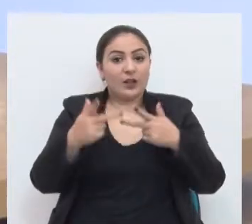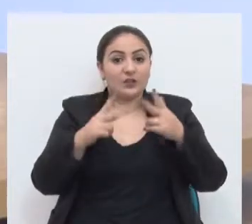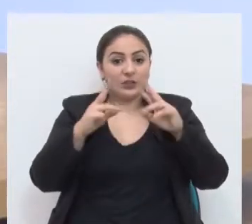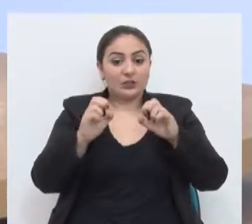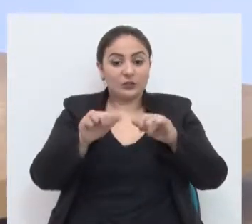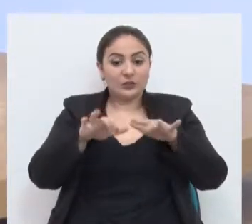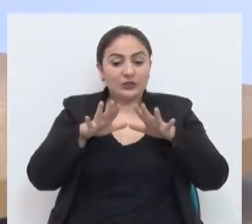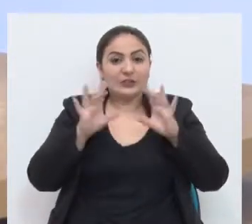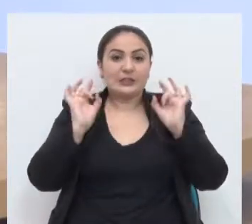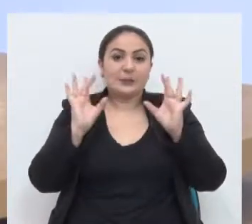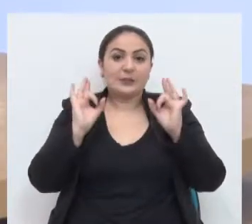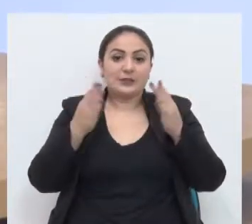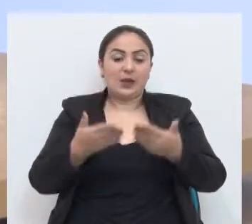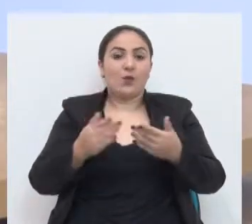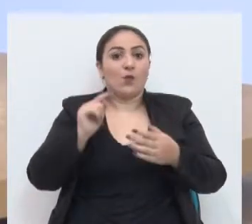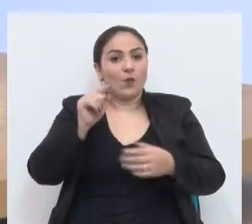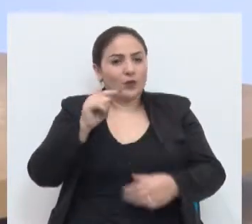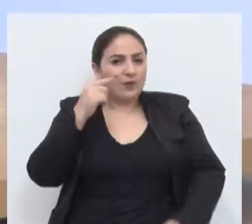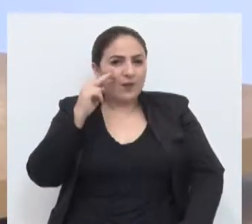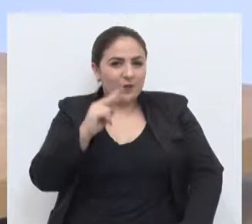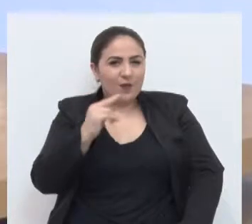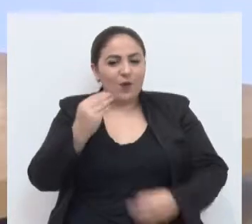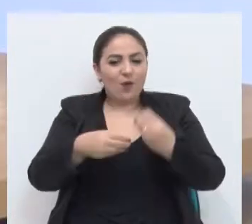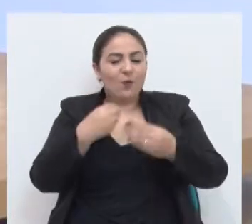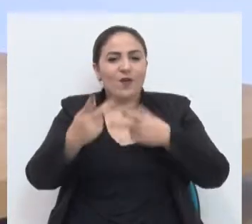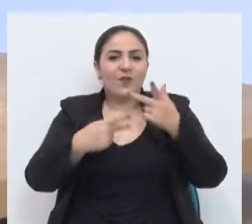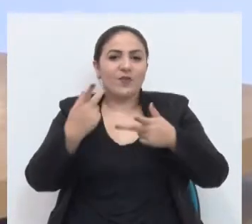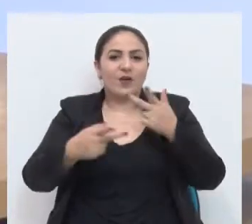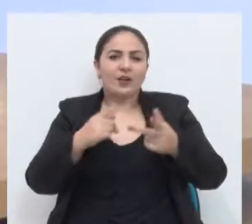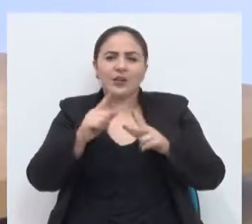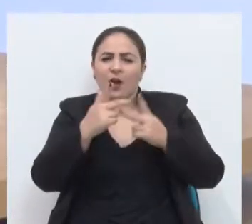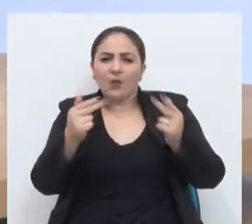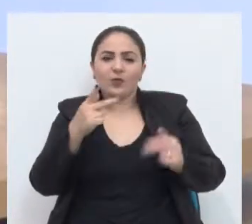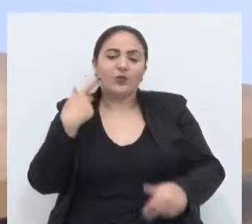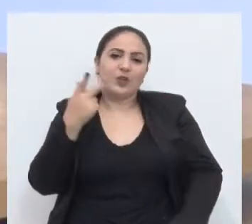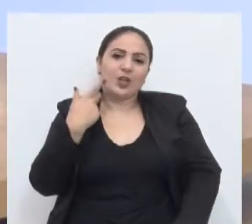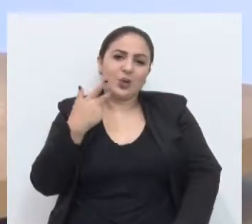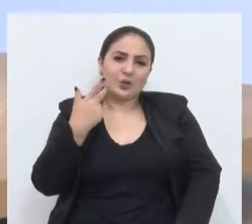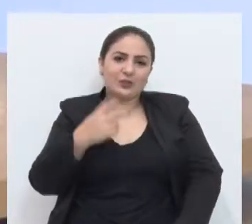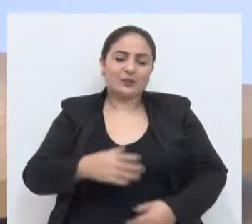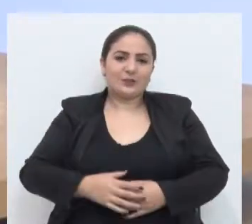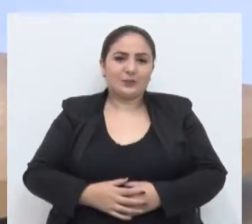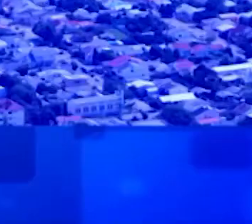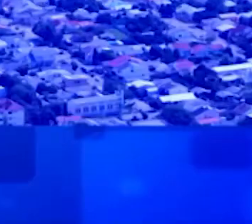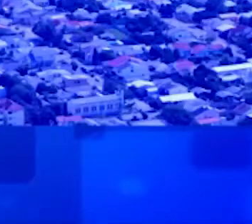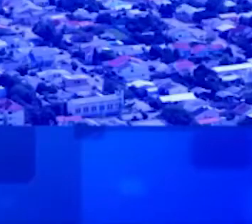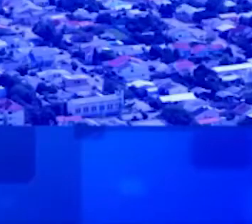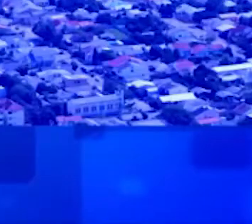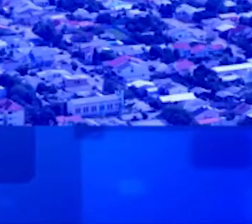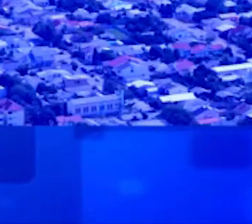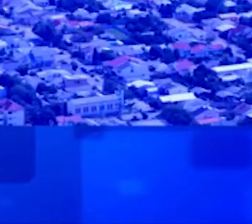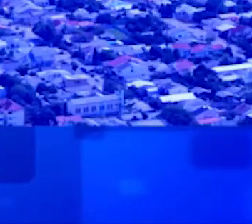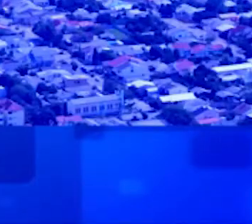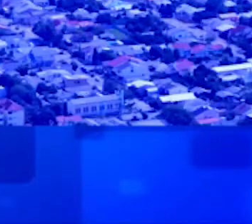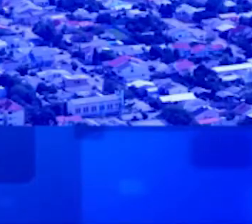esta sessão especial. Você vai conferir os pronunciamentos de alguns vereadores.